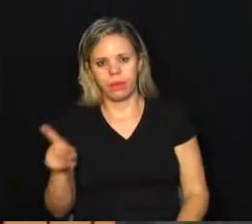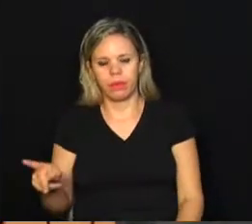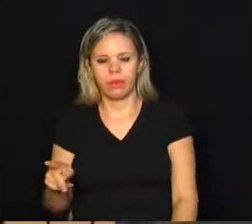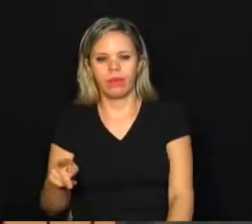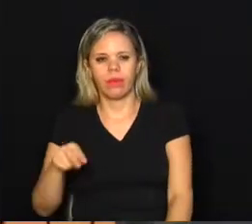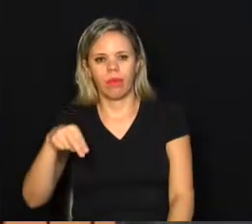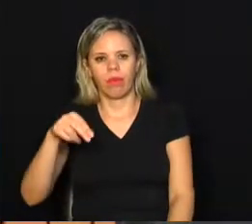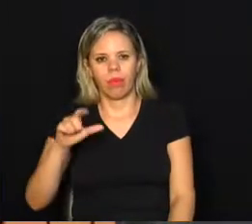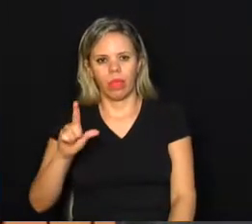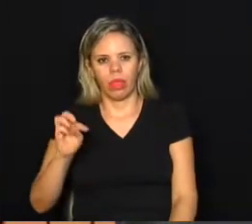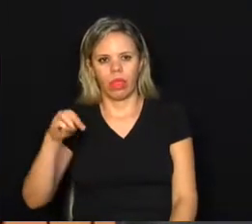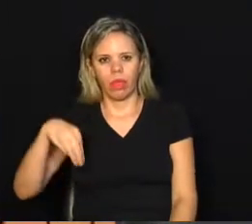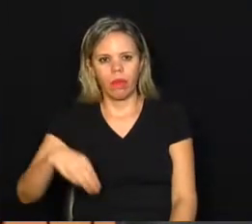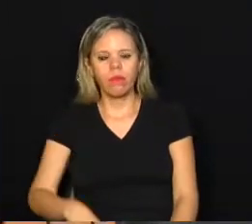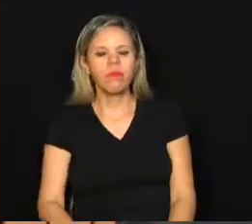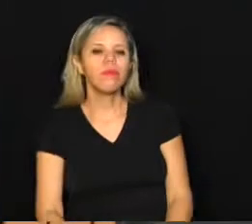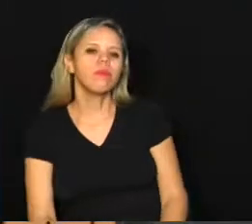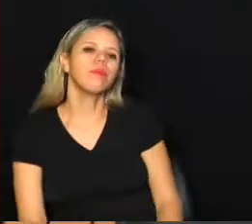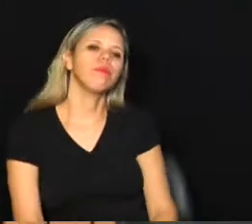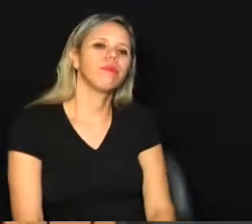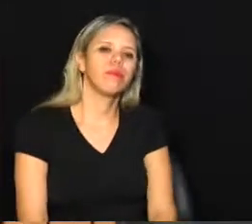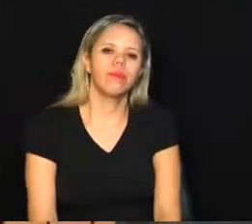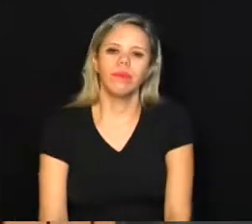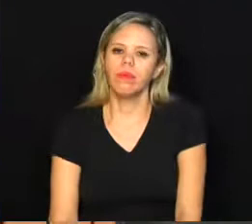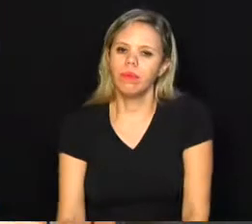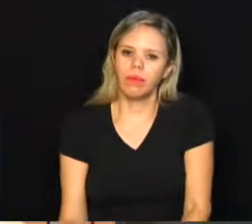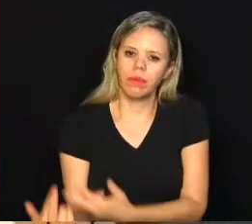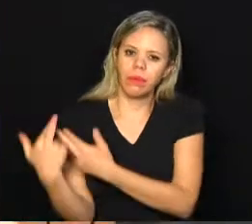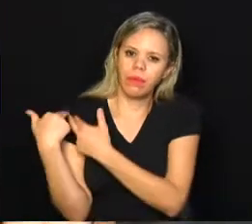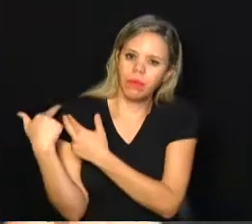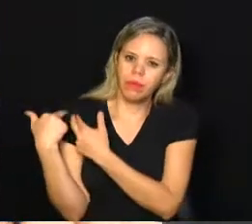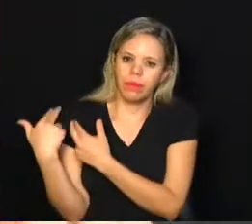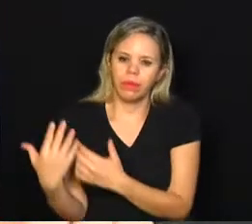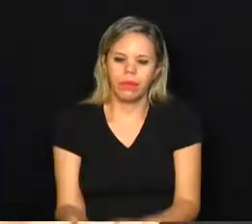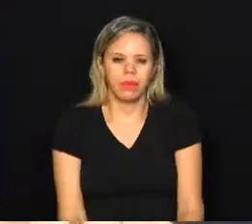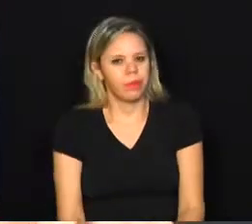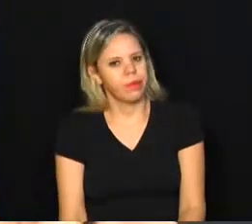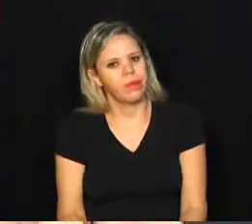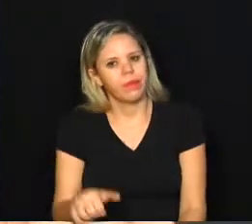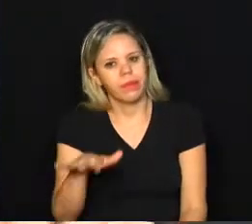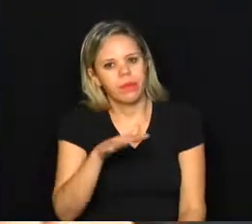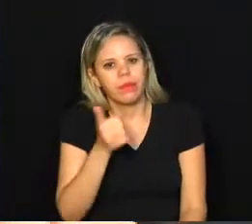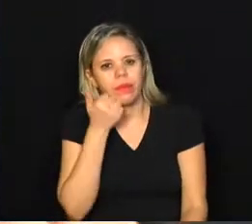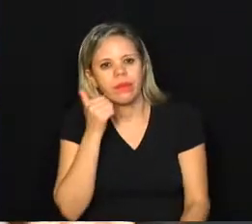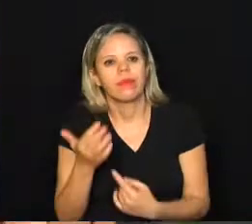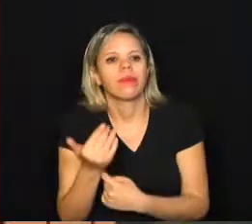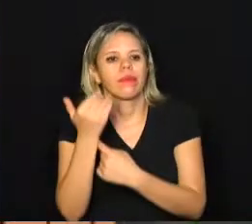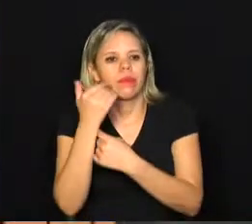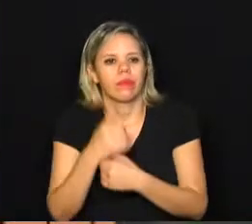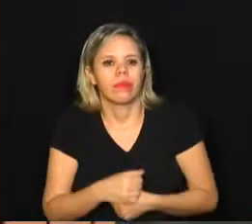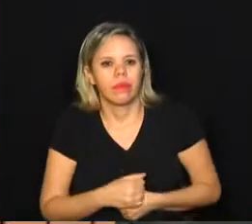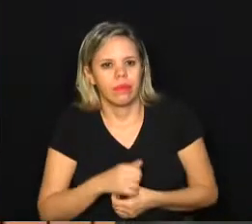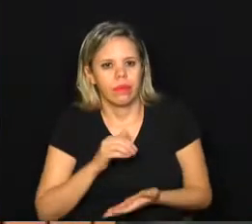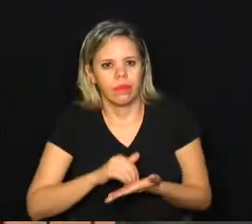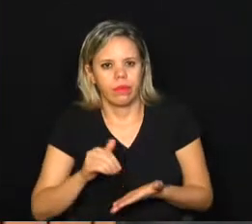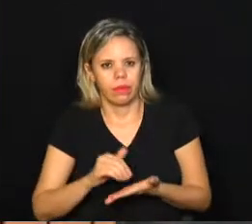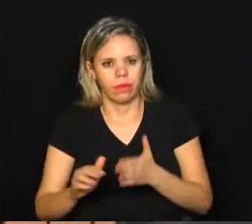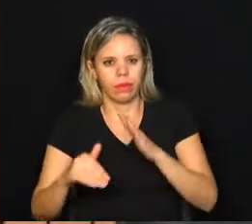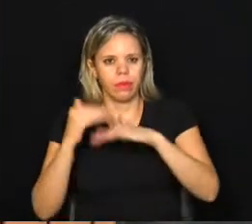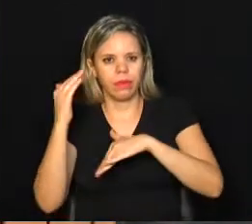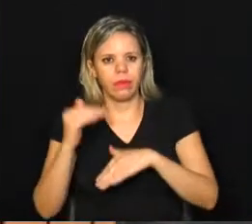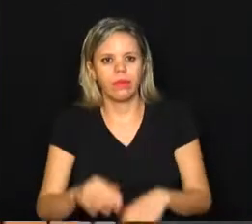Newton Frateschi, que é o responsável pela área de Ciência e Tecnologia hoje na Secretaria de